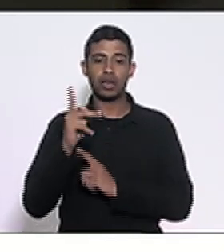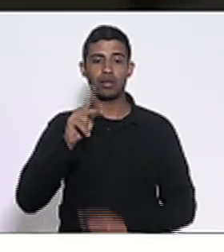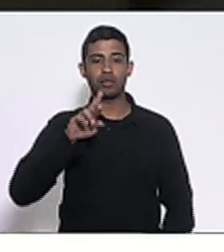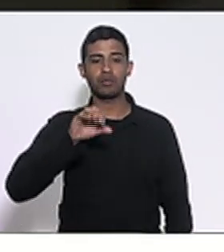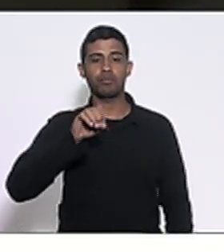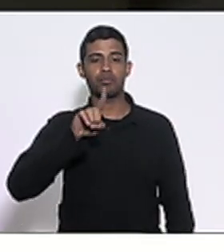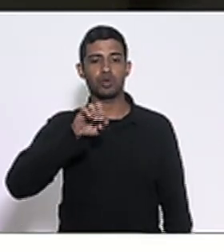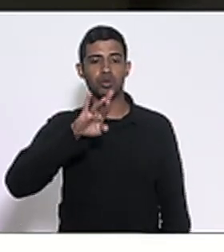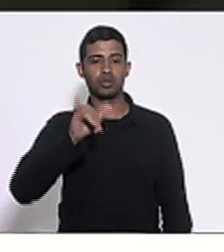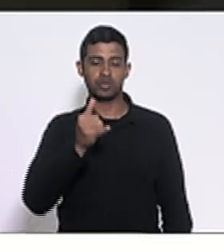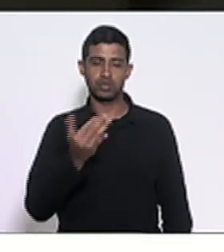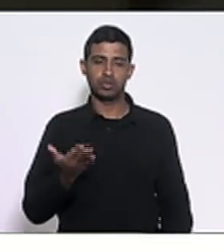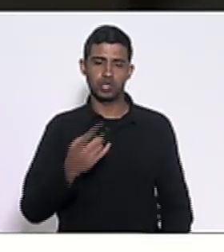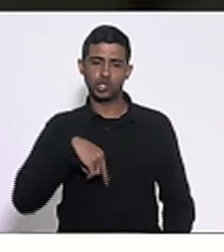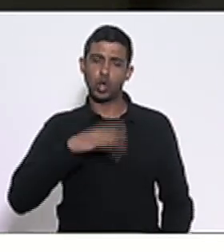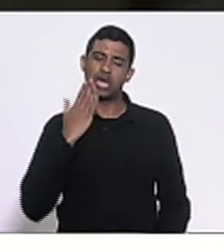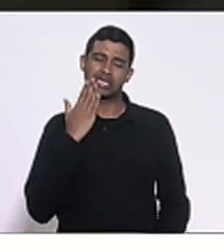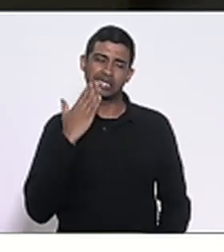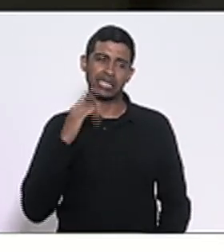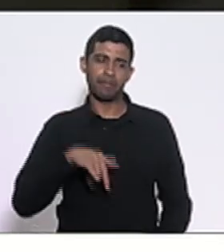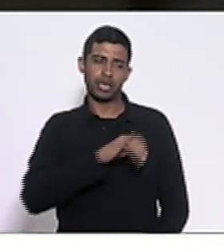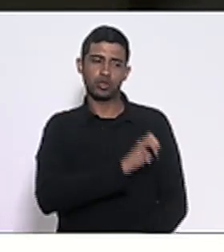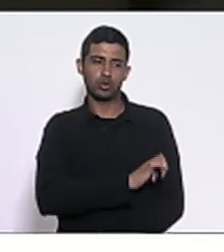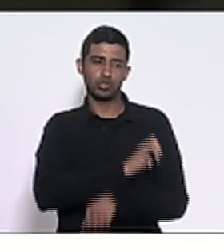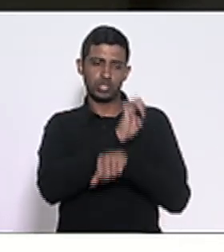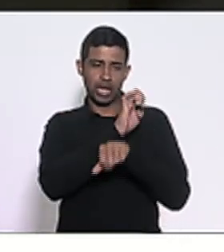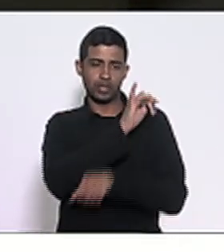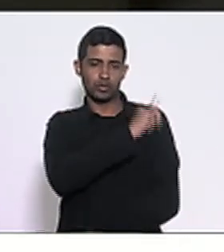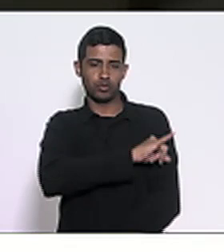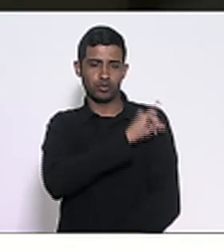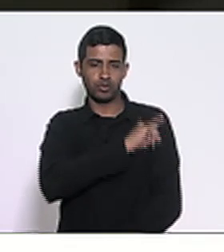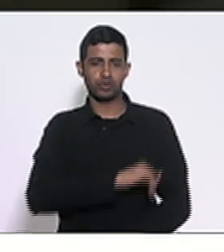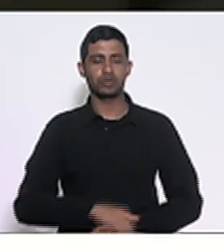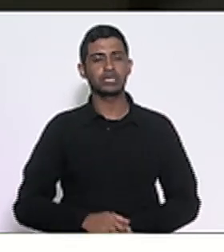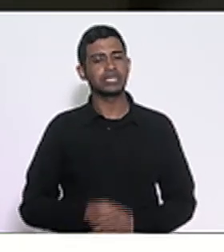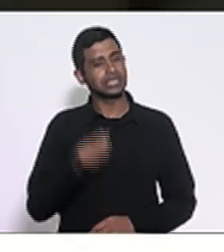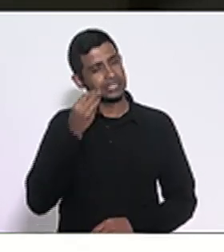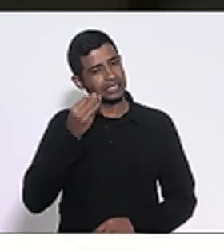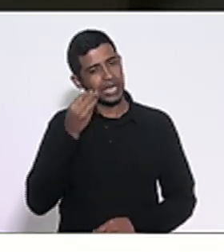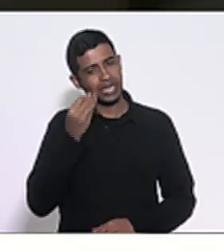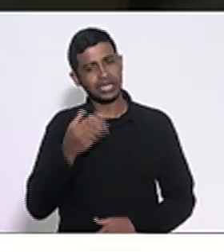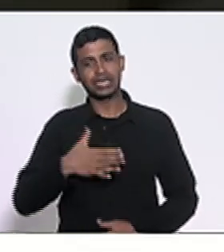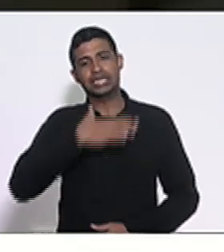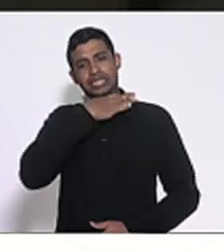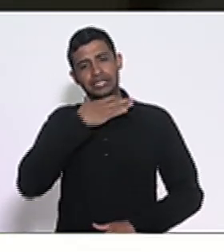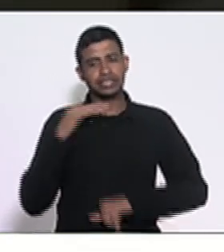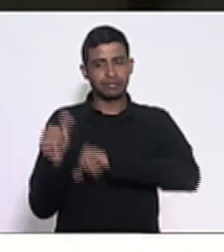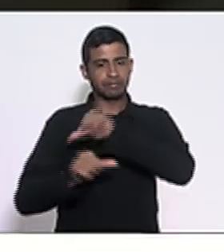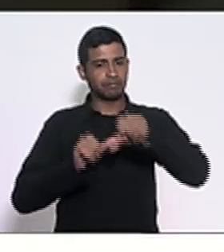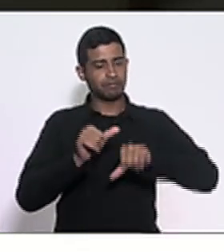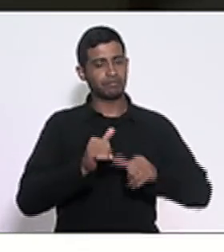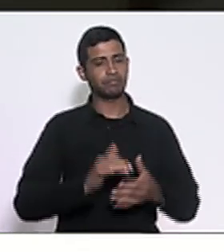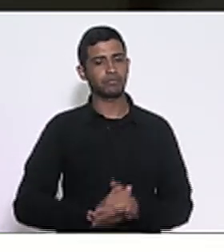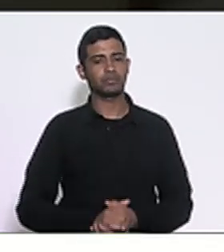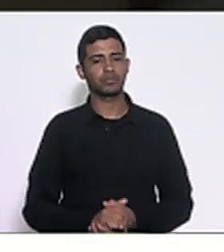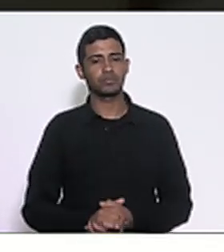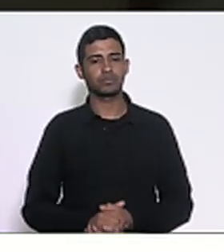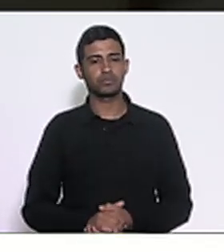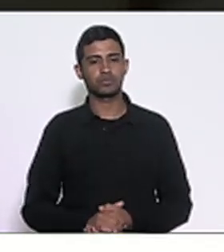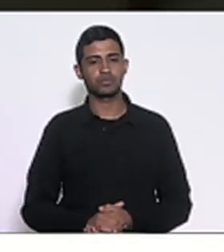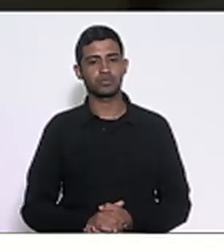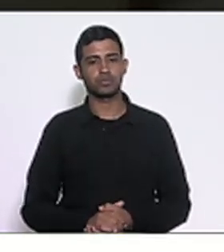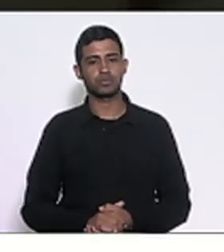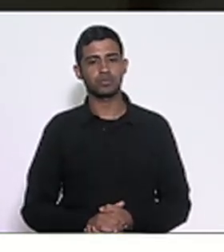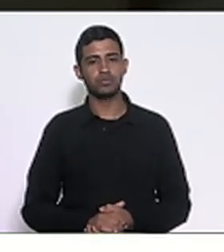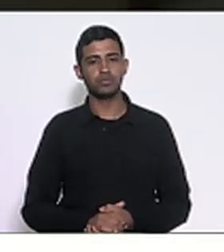Proderj. A gente sabe que o Estado do Rio de Janeiro se encontra em regime de recuperação fiscal, mas esse regime é justamente fruto de uma crise que a